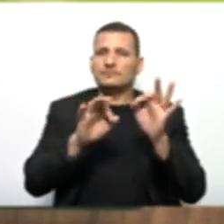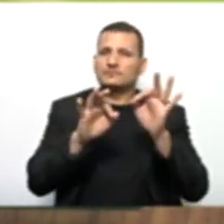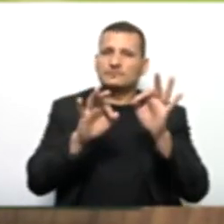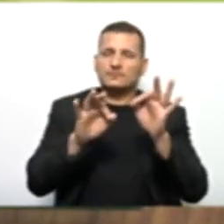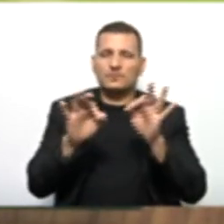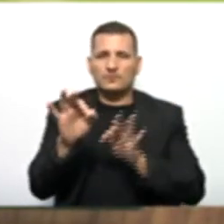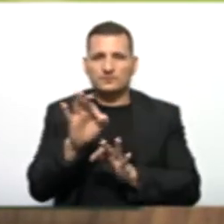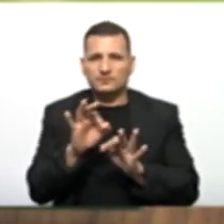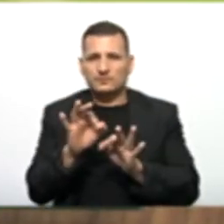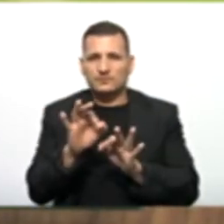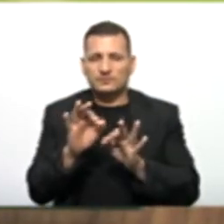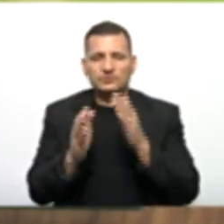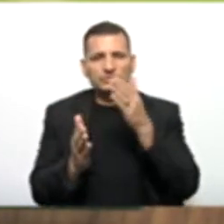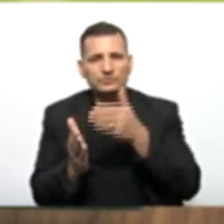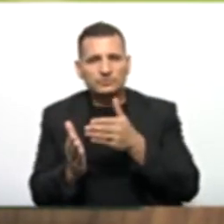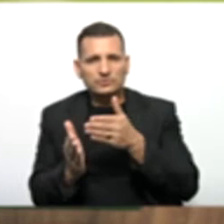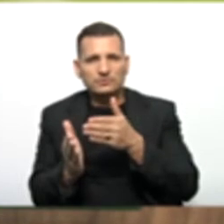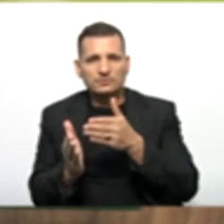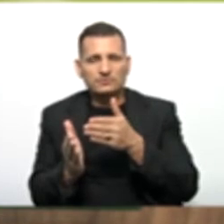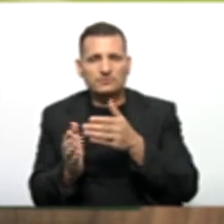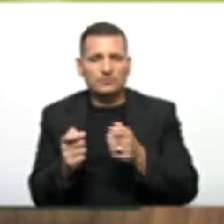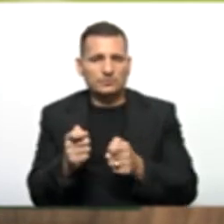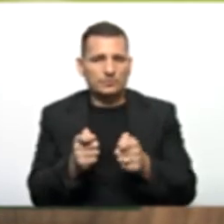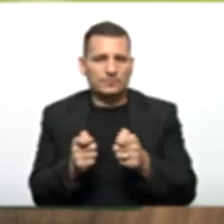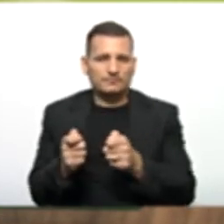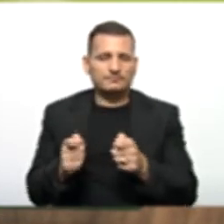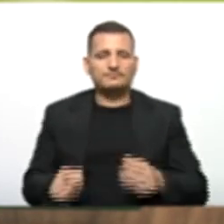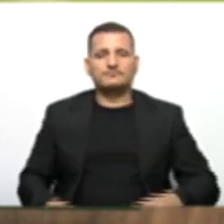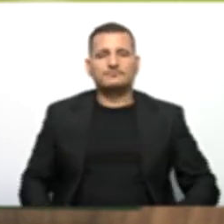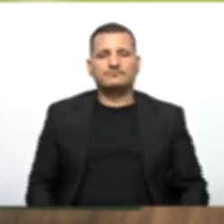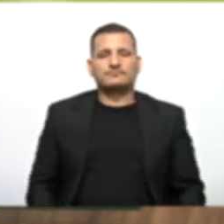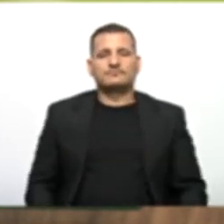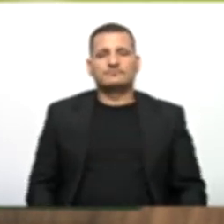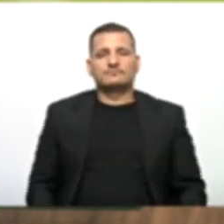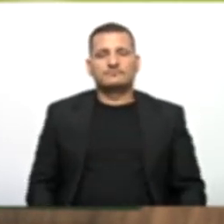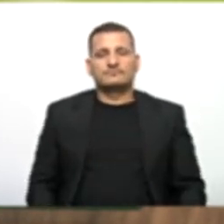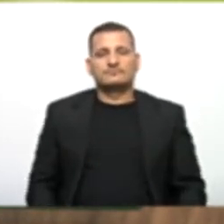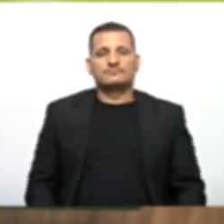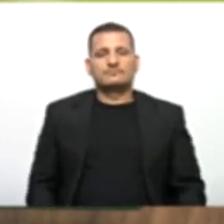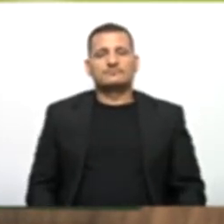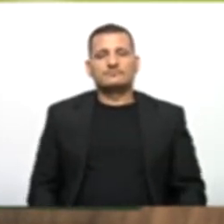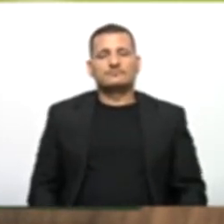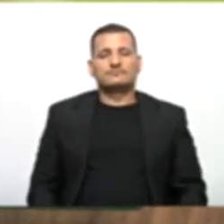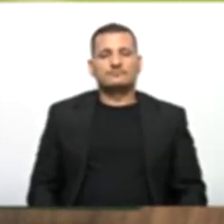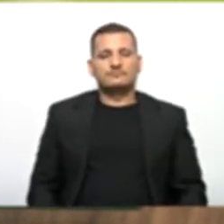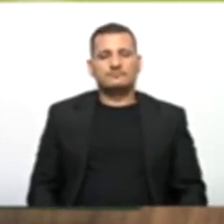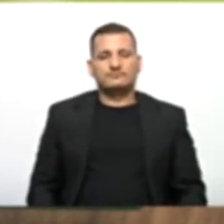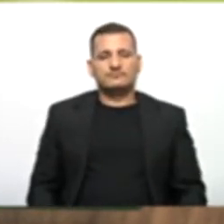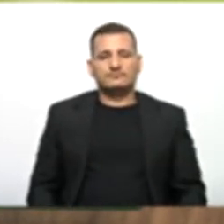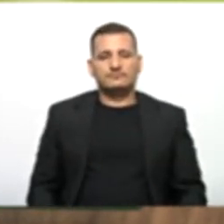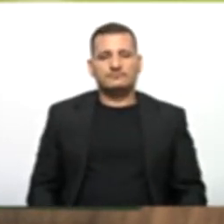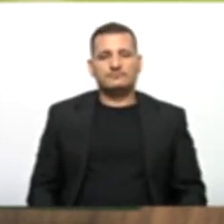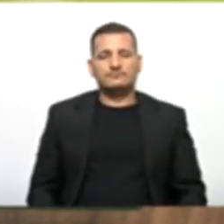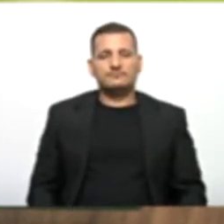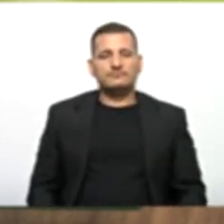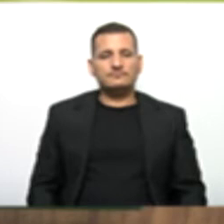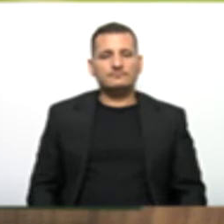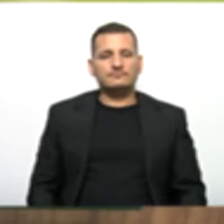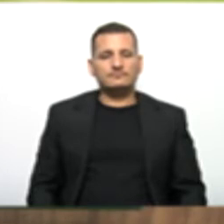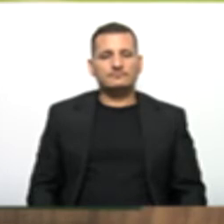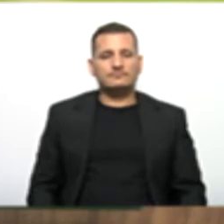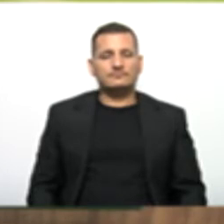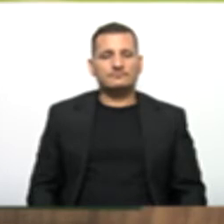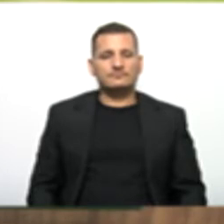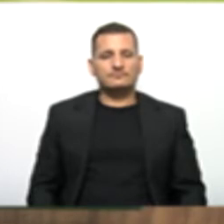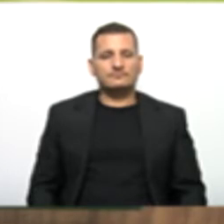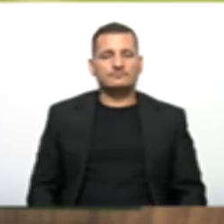organizar, direcionar e controlar. Obrigado, aproveitando aqui, professor, para você também dar uma respirada